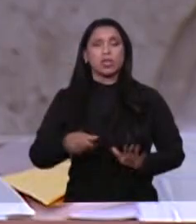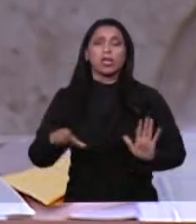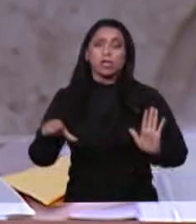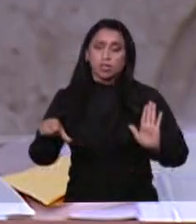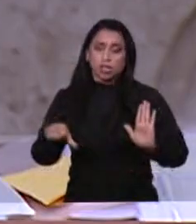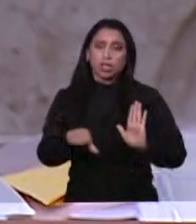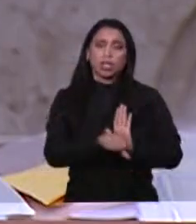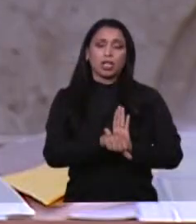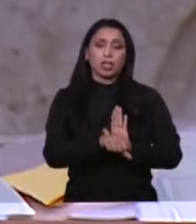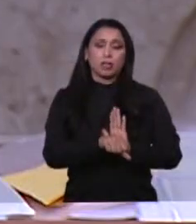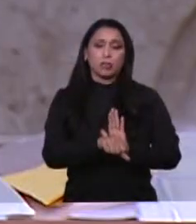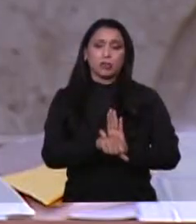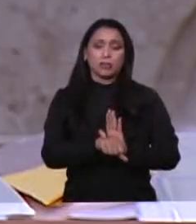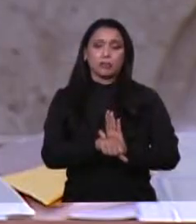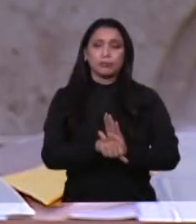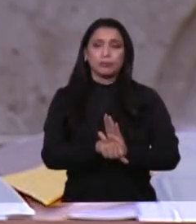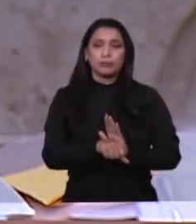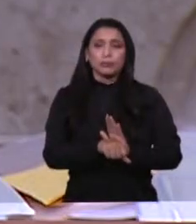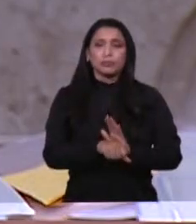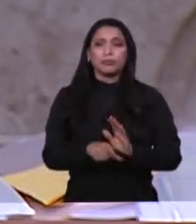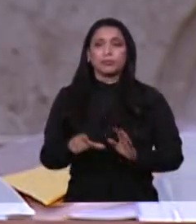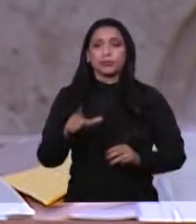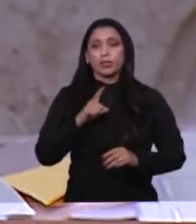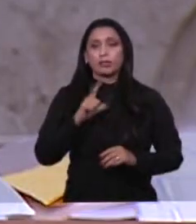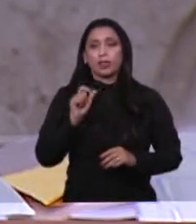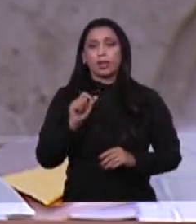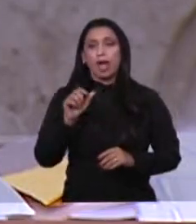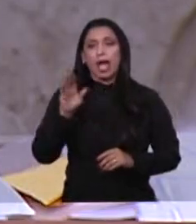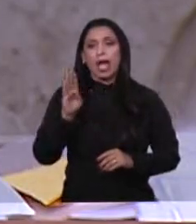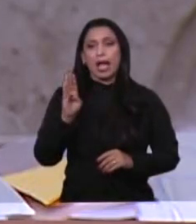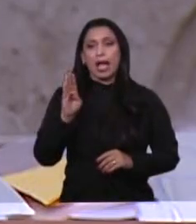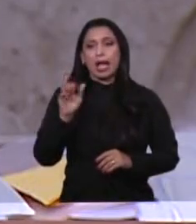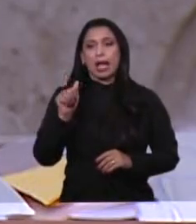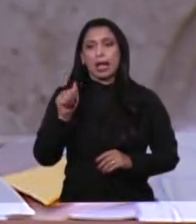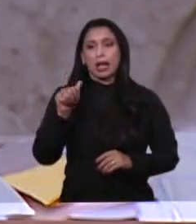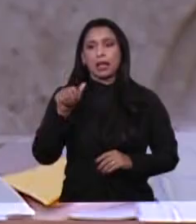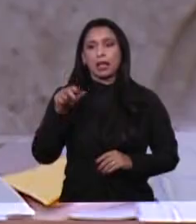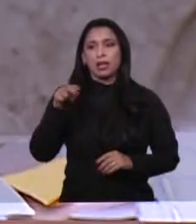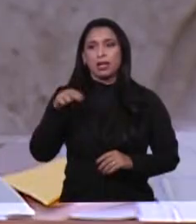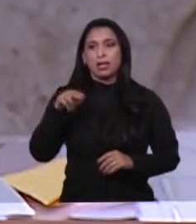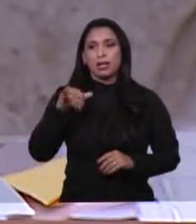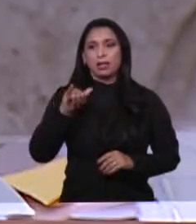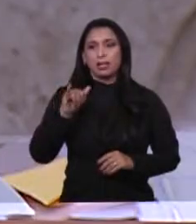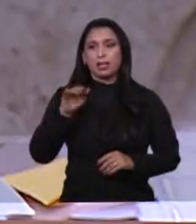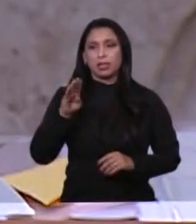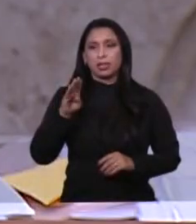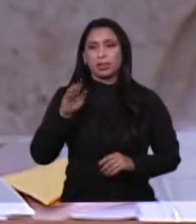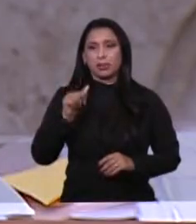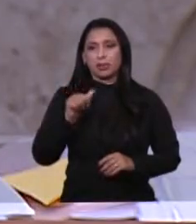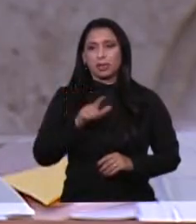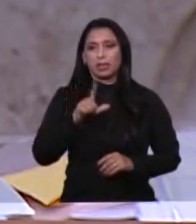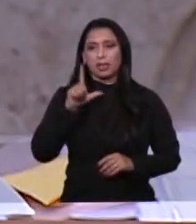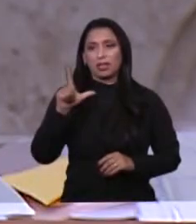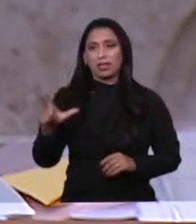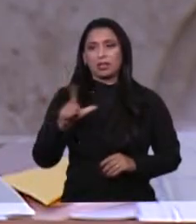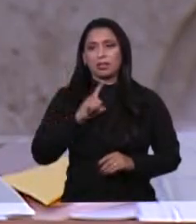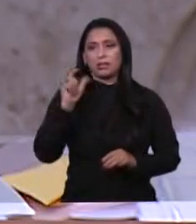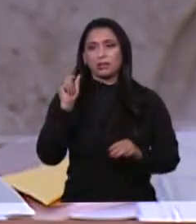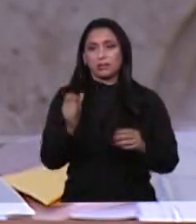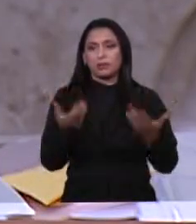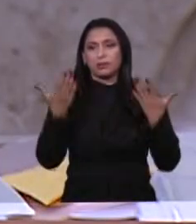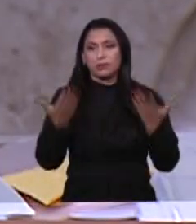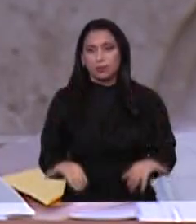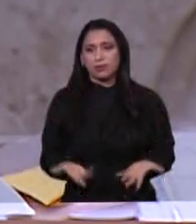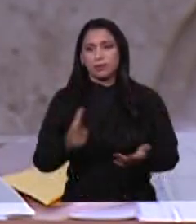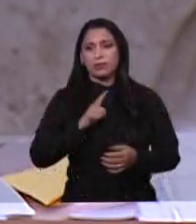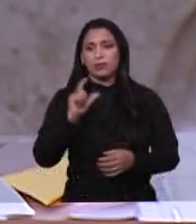Estado. E aqui eu recorro à lição de Aníbal Bruno, quando diz que em tais casos forma-se, por assim dizer, uma